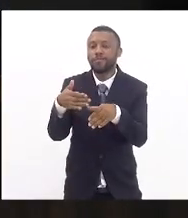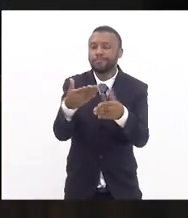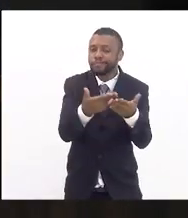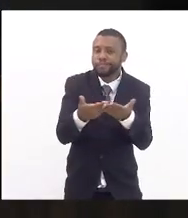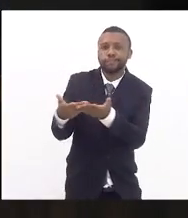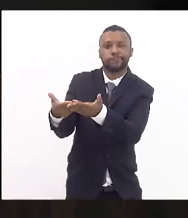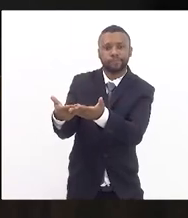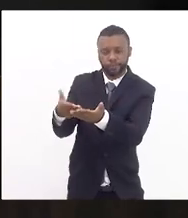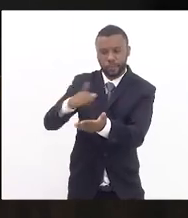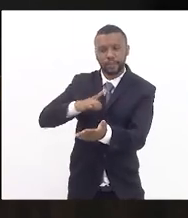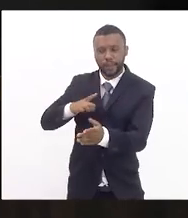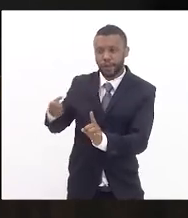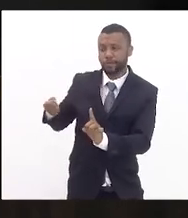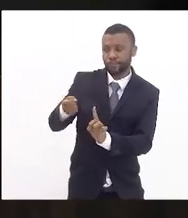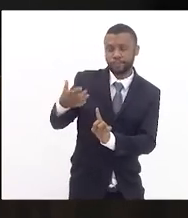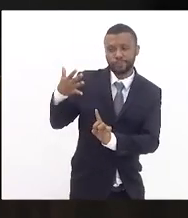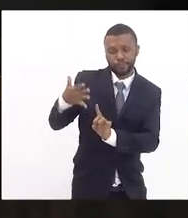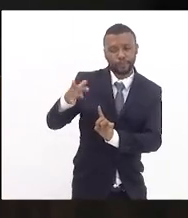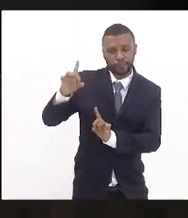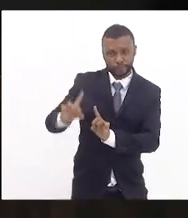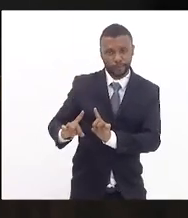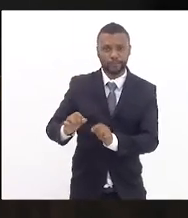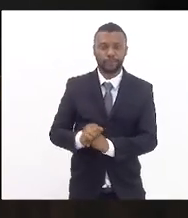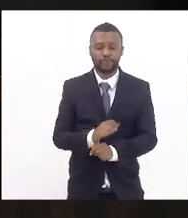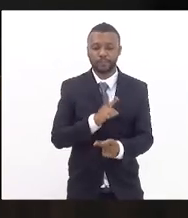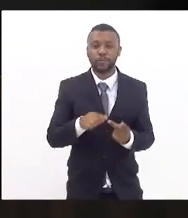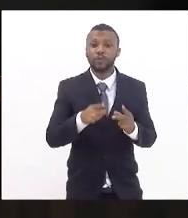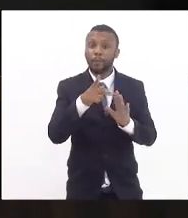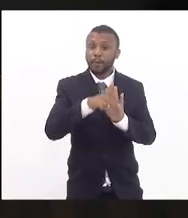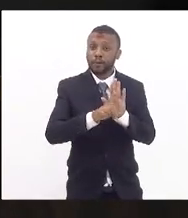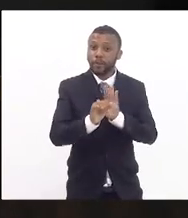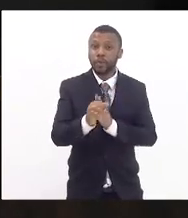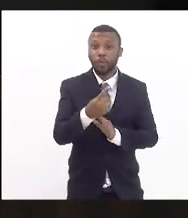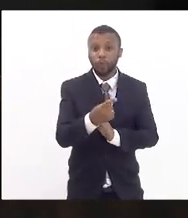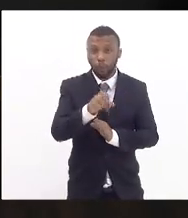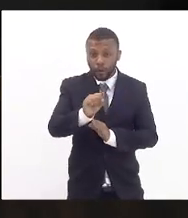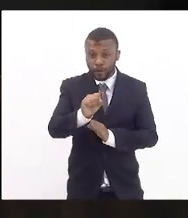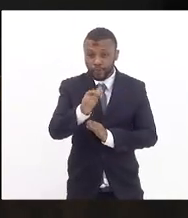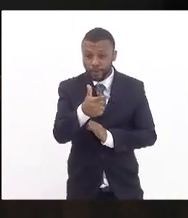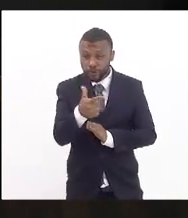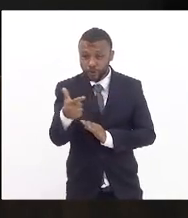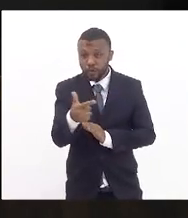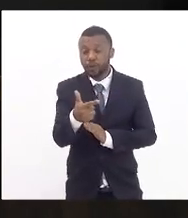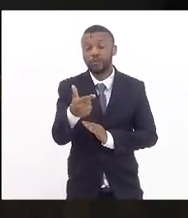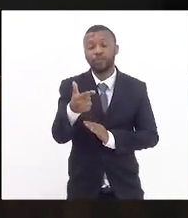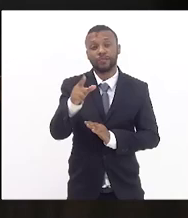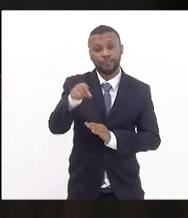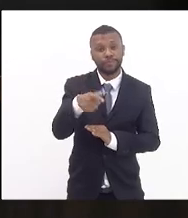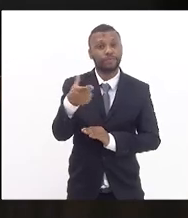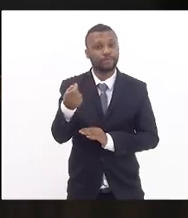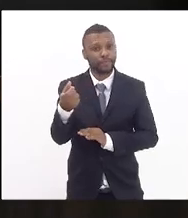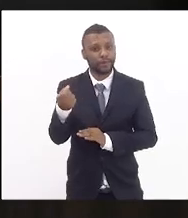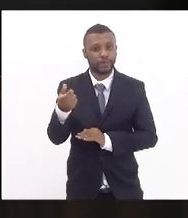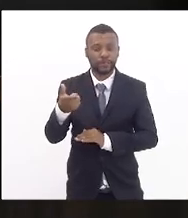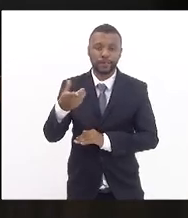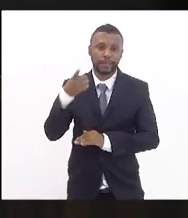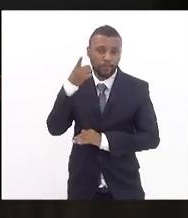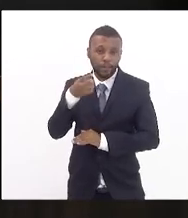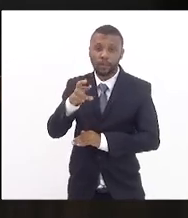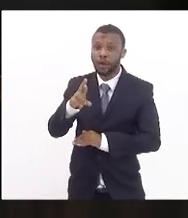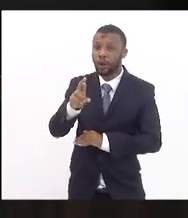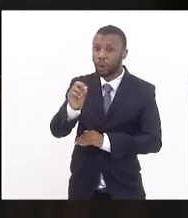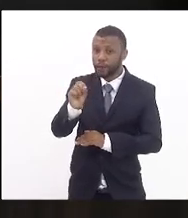terá o direito. Em segunda discussão, projeto de lei 1822 de 20, de autoria da deputada Rosane Félix, que altera a lei